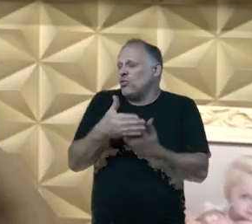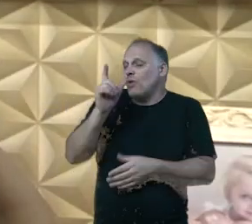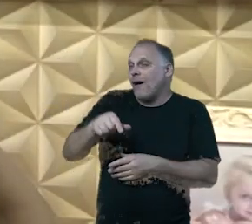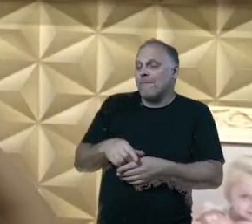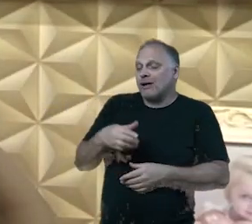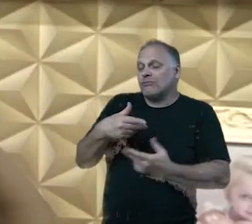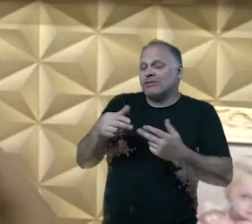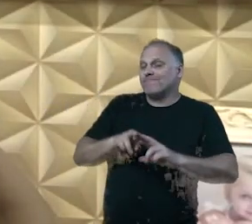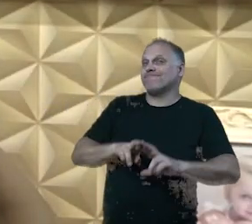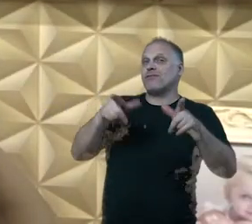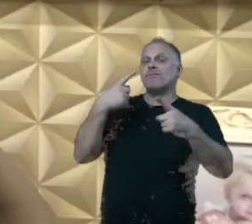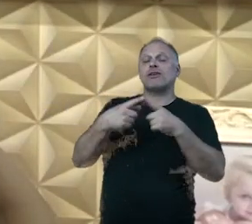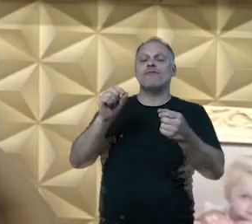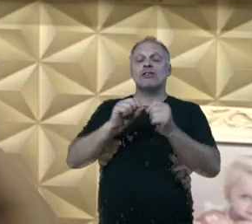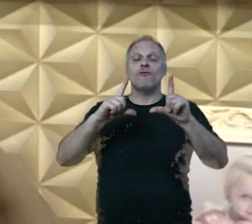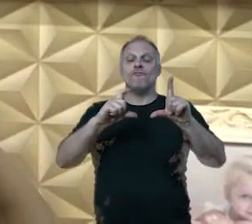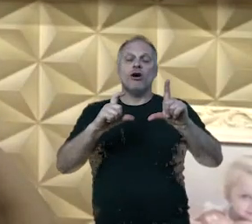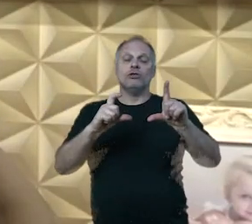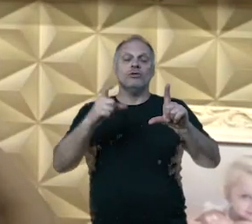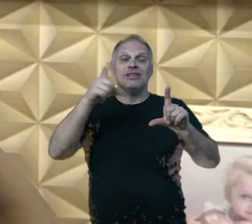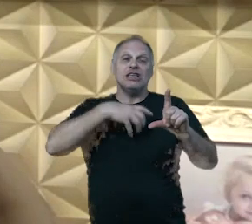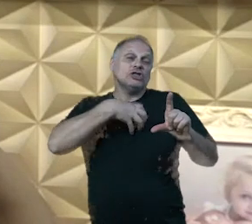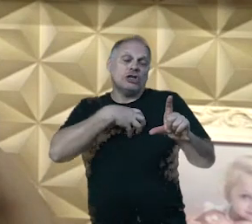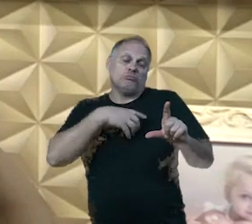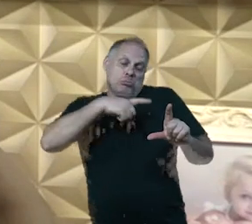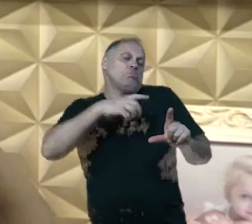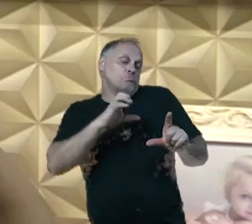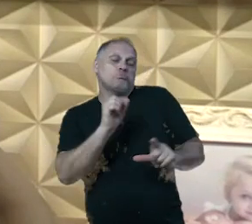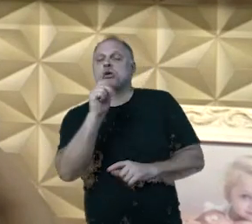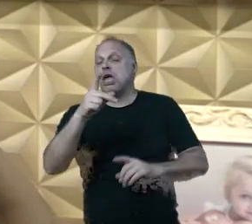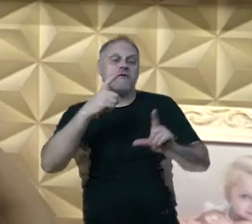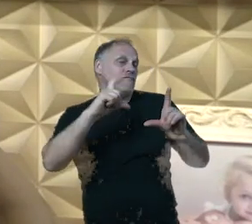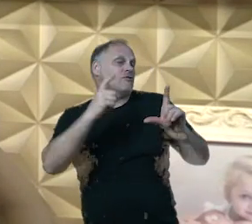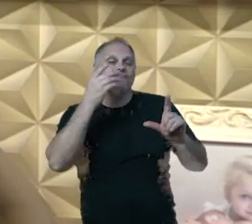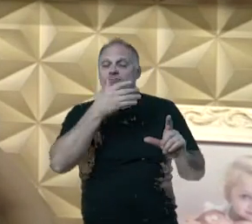esse é o diferencial, assim, porque fotografar até a técnica, tu vai ter a técnica